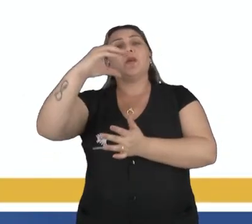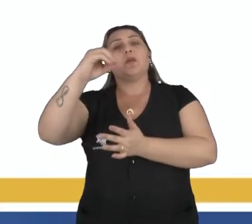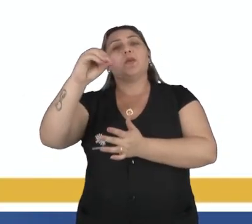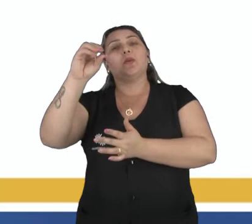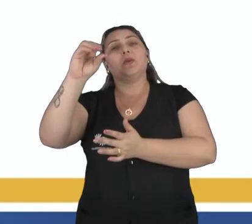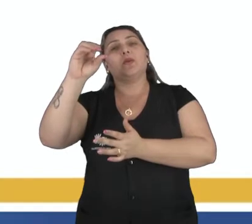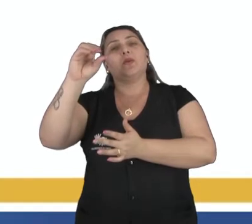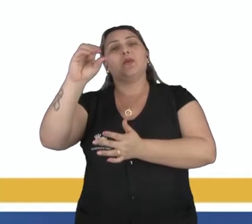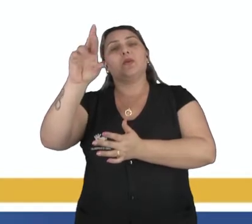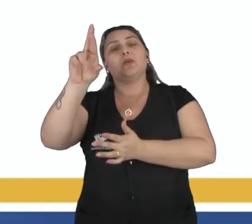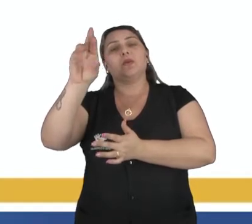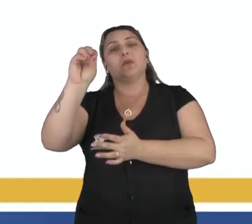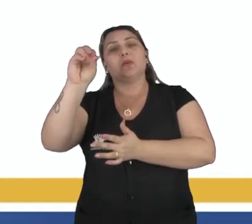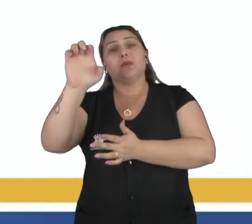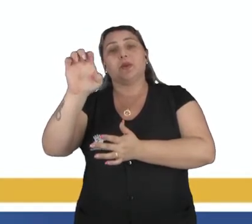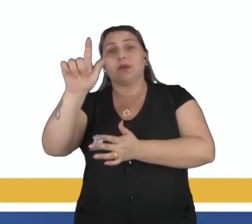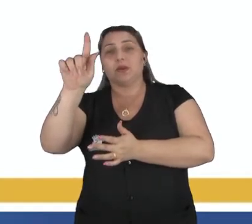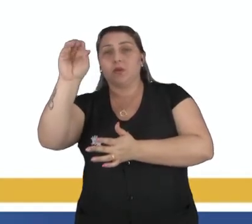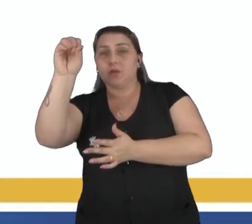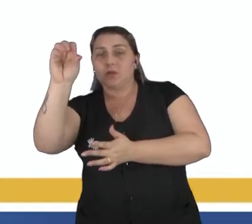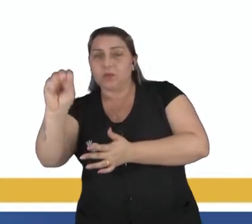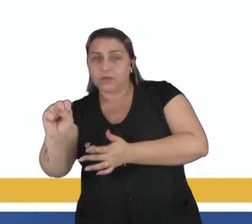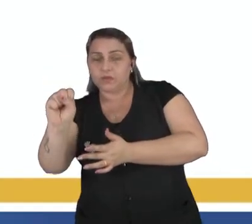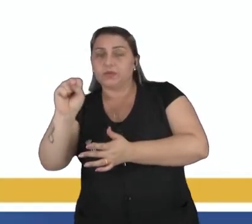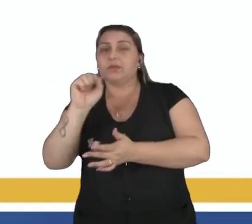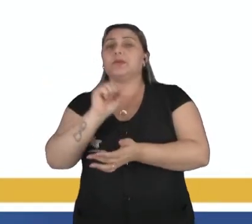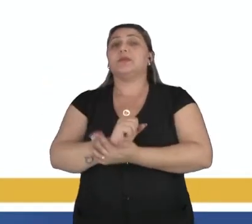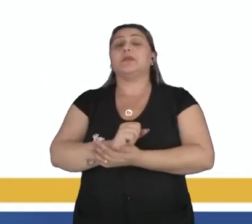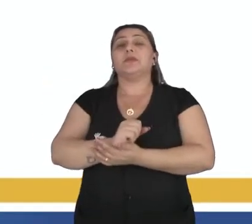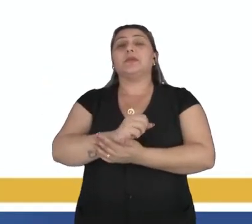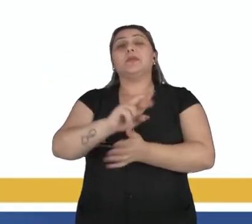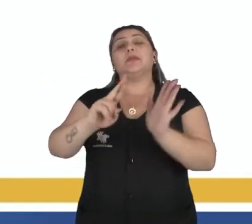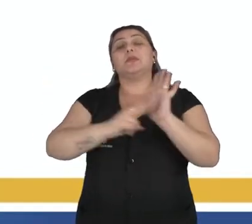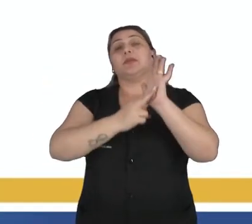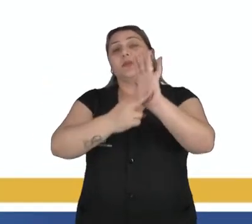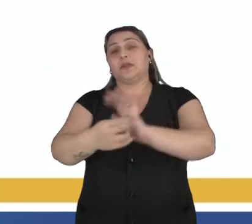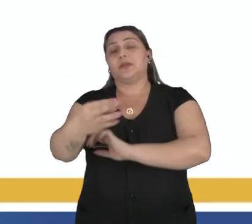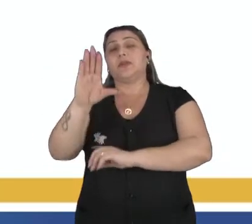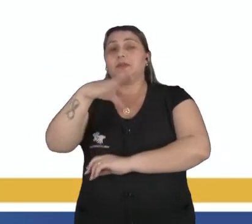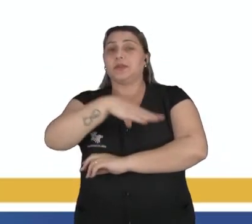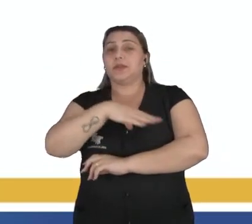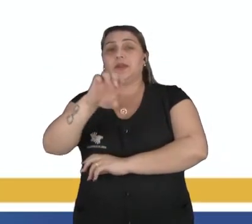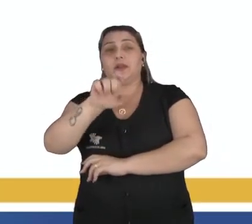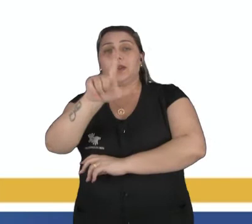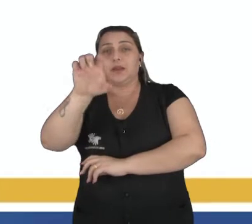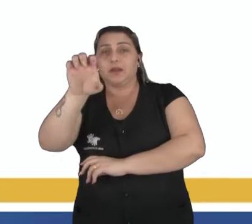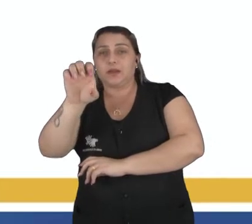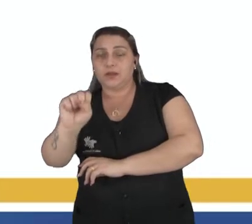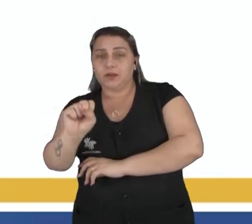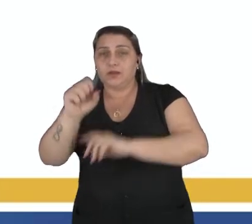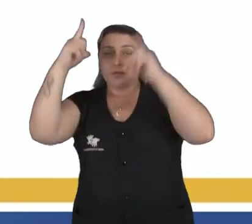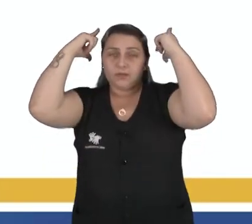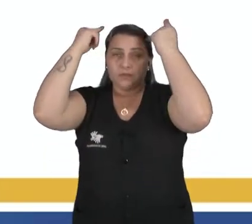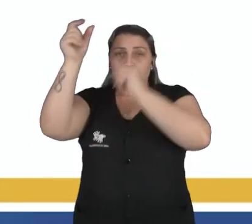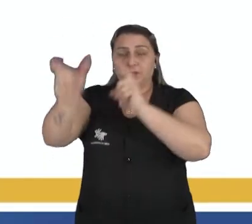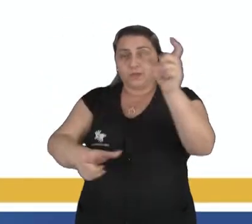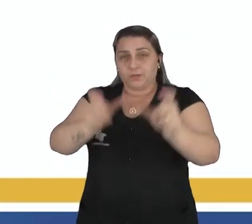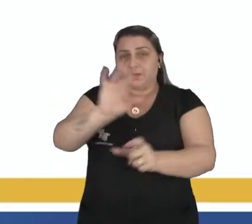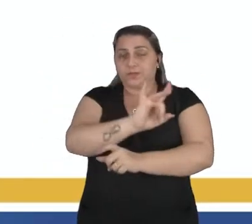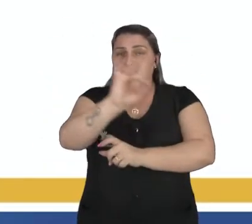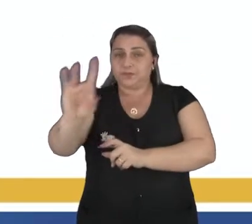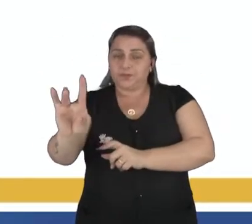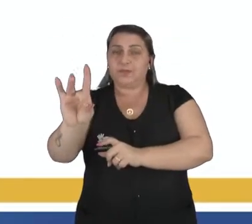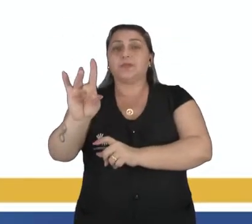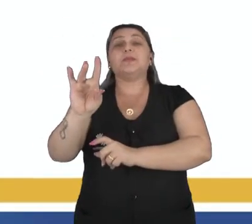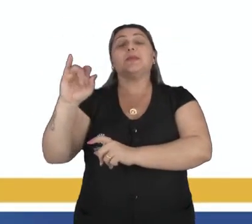Coroebus. É meio difícil, né? Desculpa, vamos lá. Representante da cidade de Elis. Para os gregos, cada